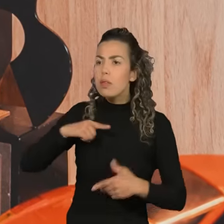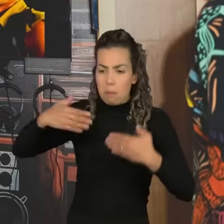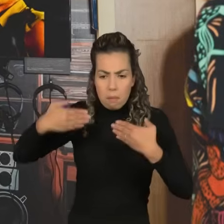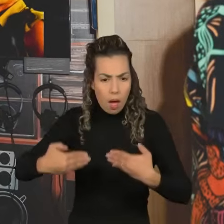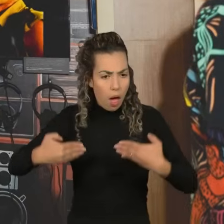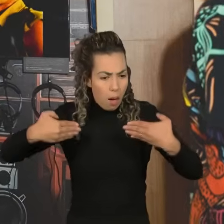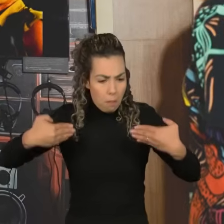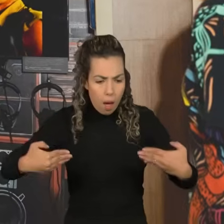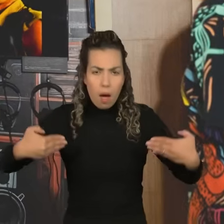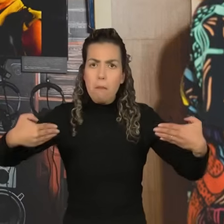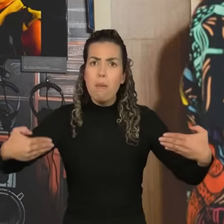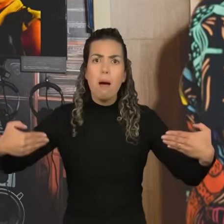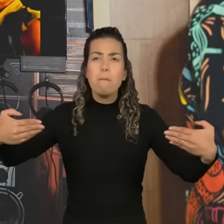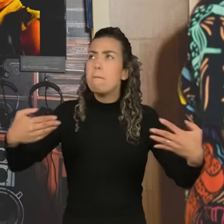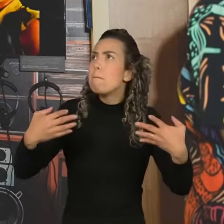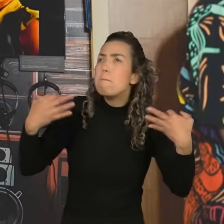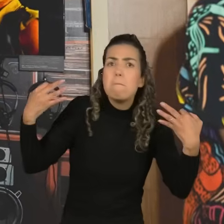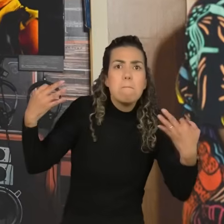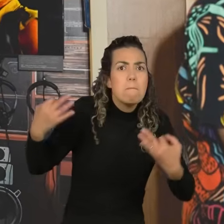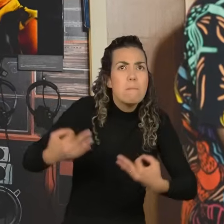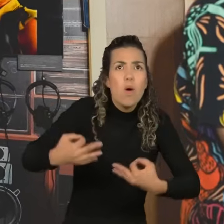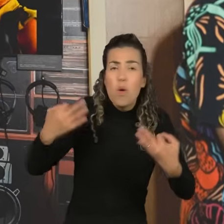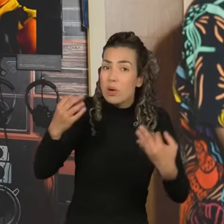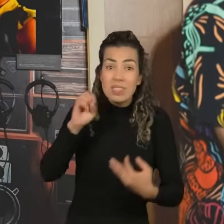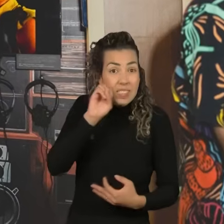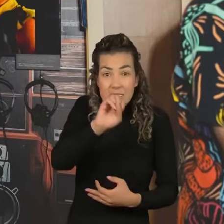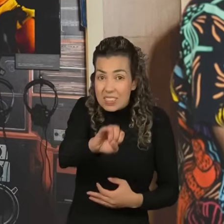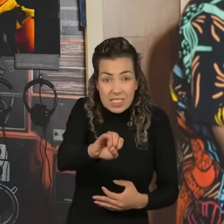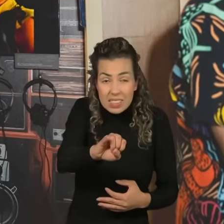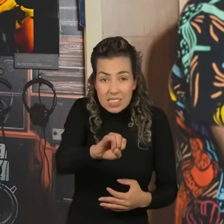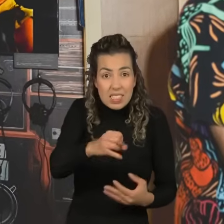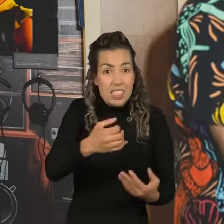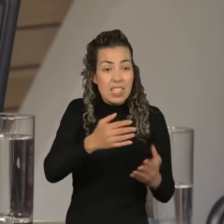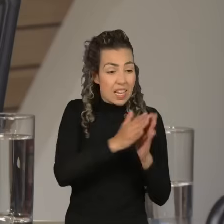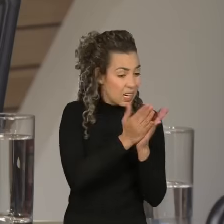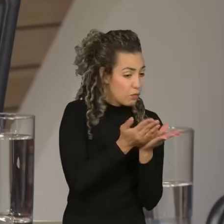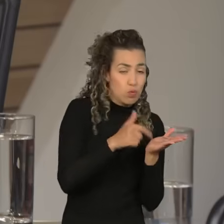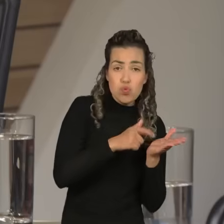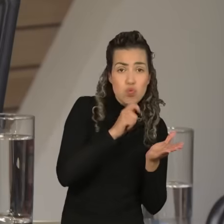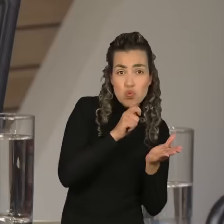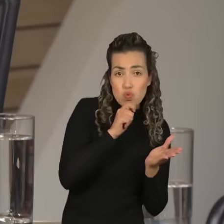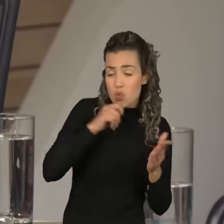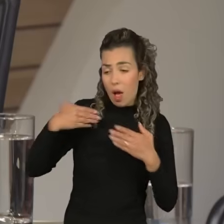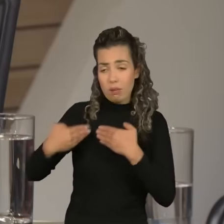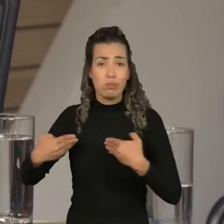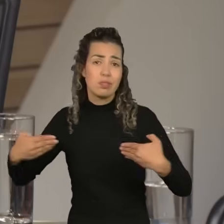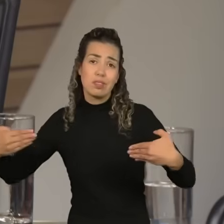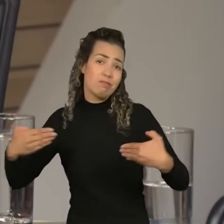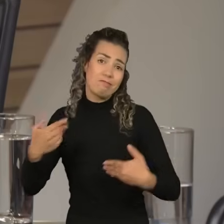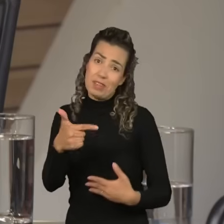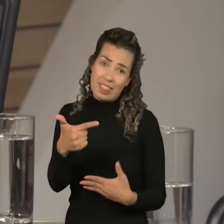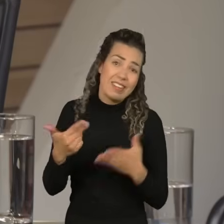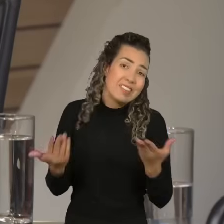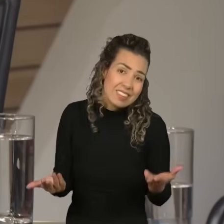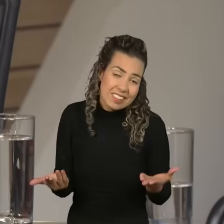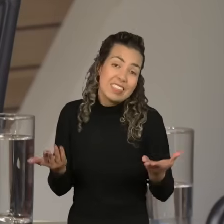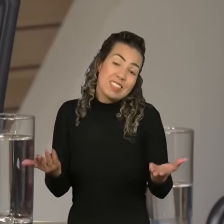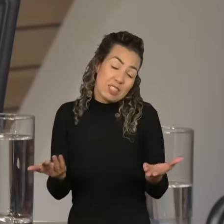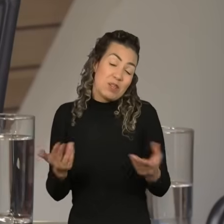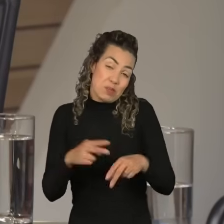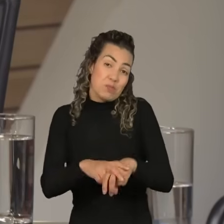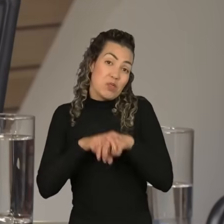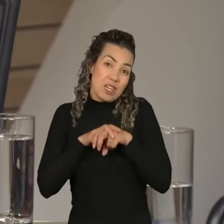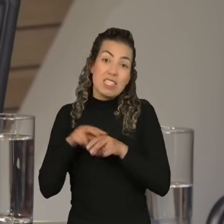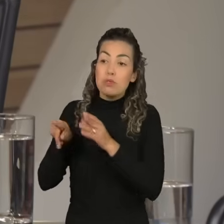Cazuza. Então, seria impossível ter a exposição se não tivesse passado pelo livro, né? Então, acho que também o poder da literatura nesse sentido,